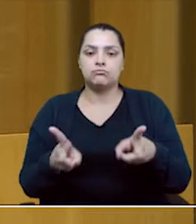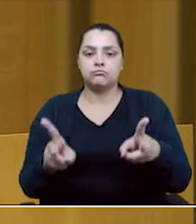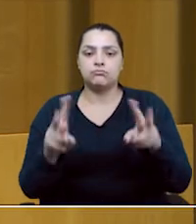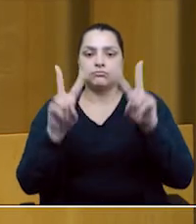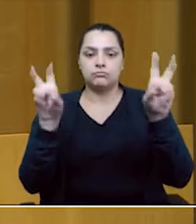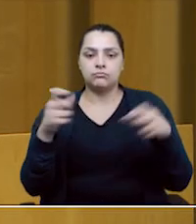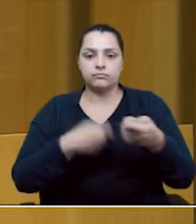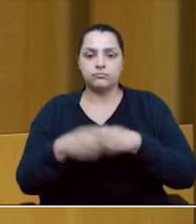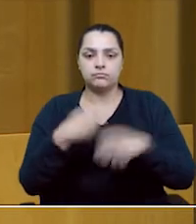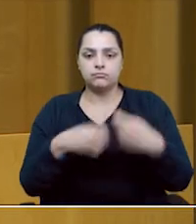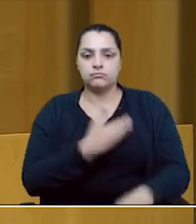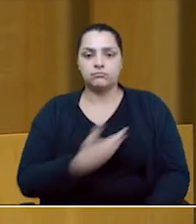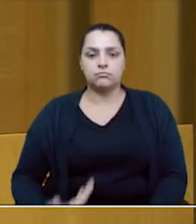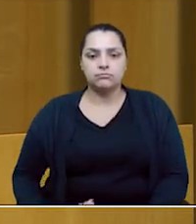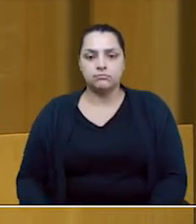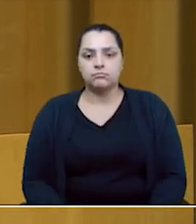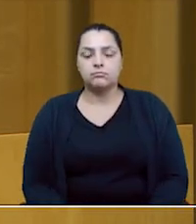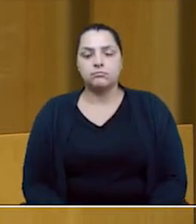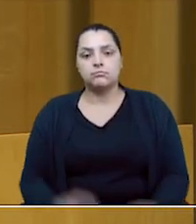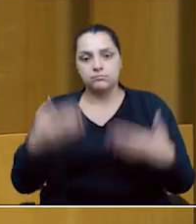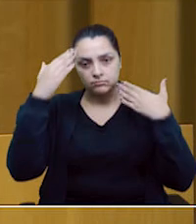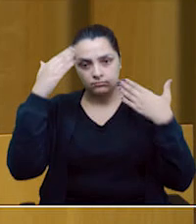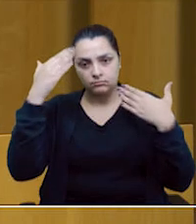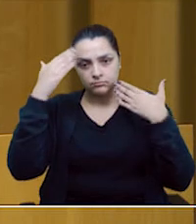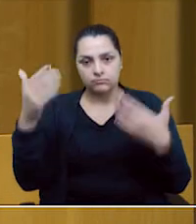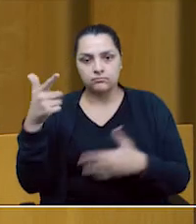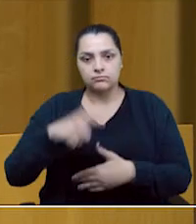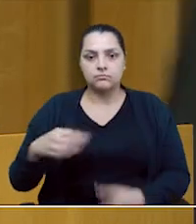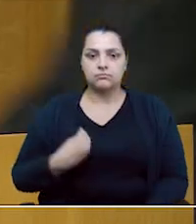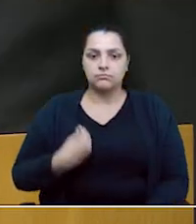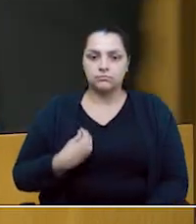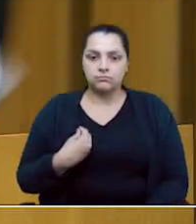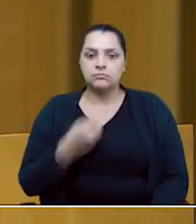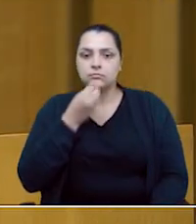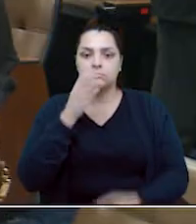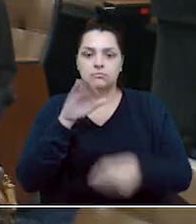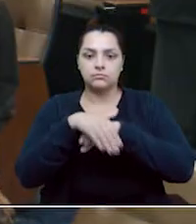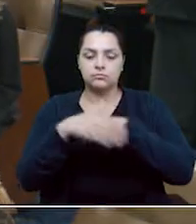administração pública. Agradecemos mais uma vez a presença de todos e boa noite.